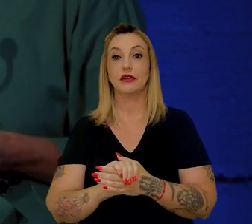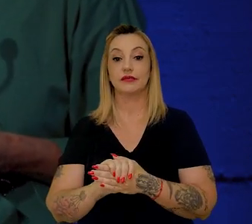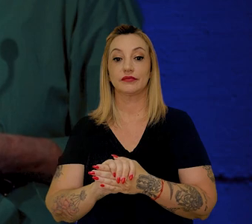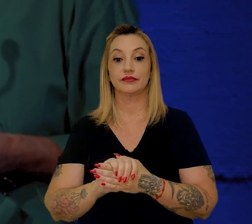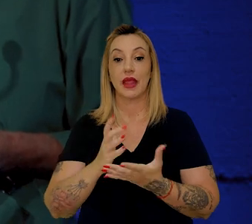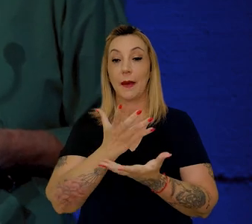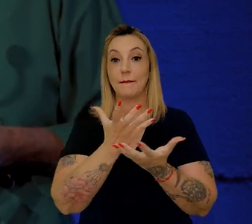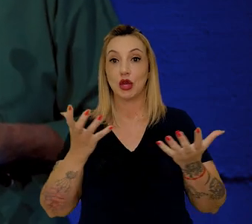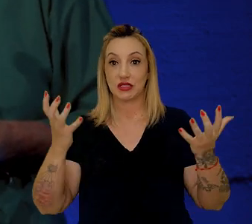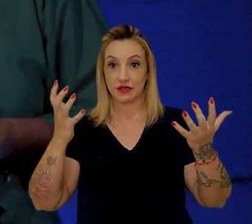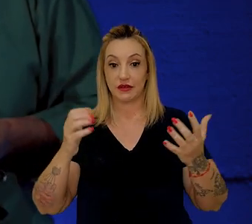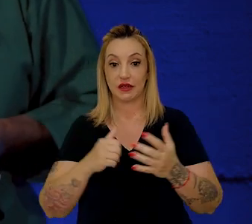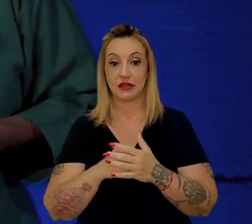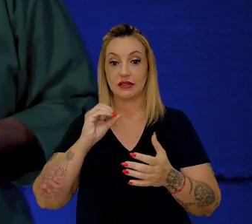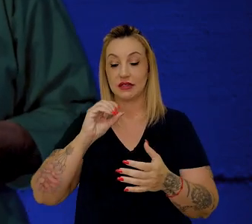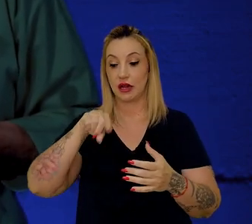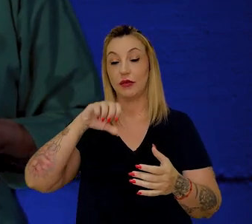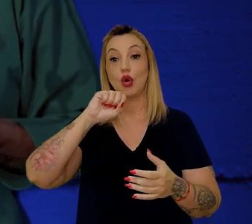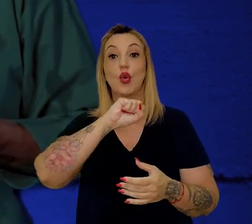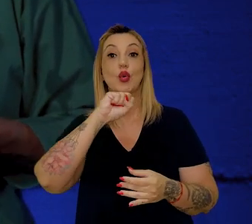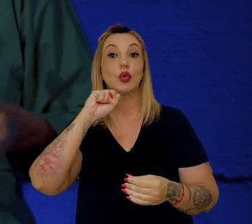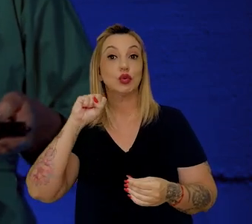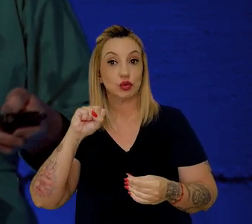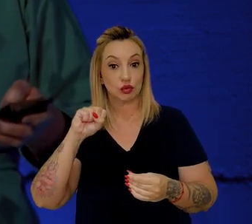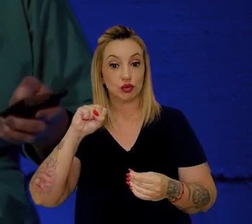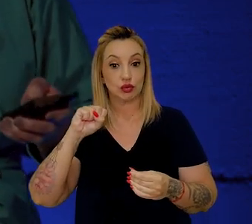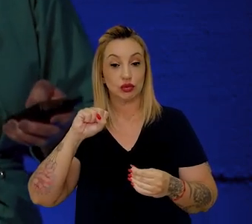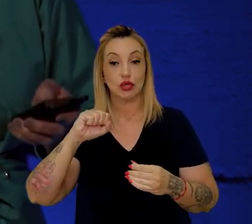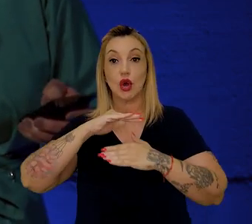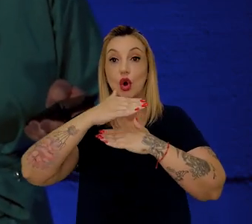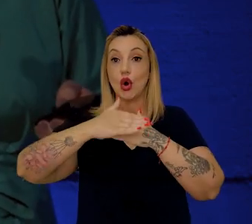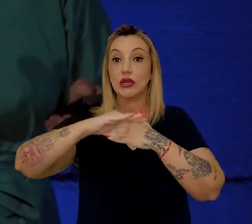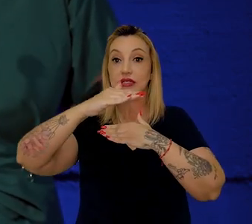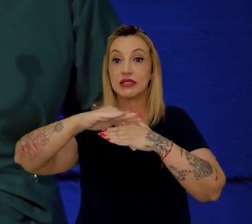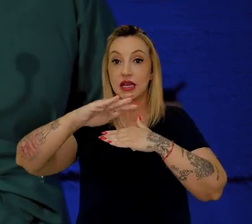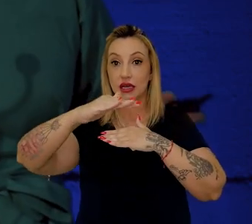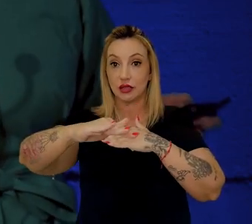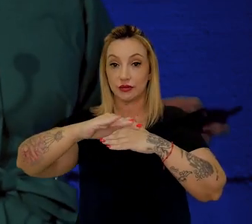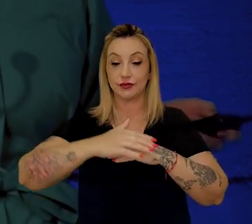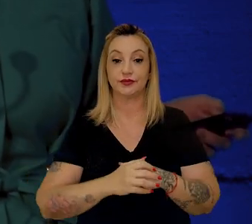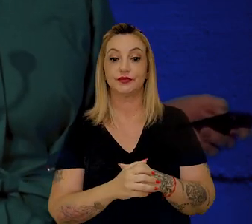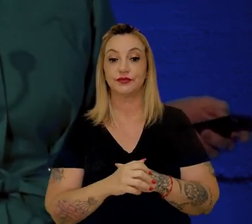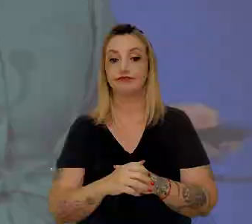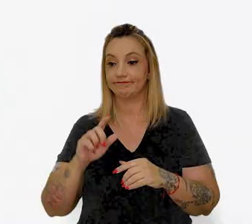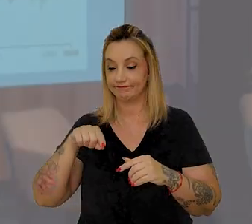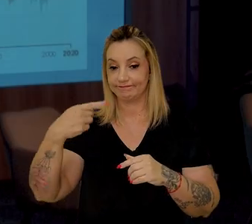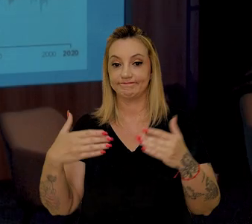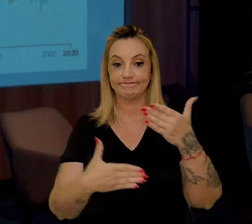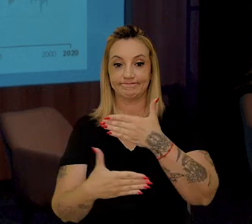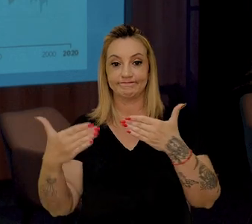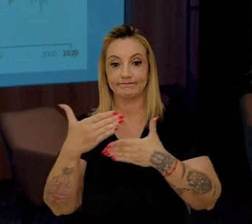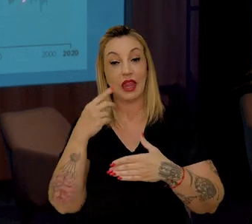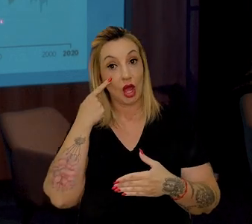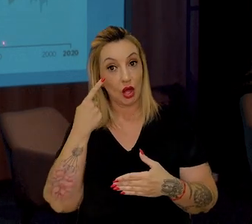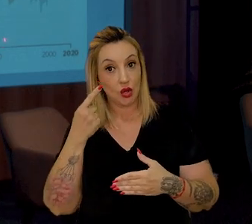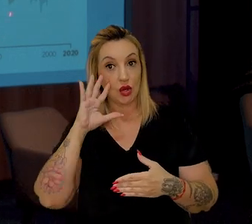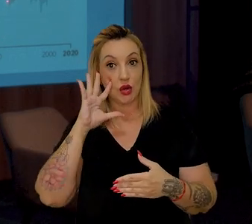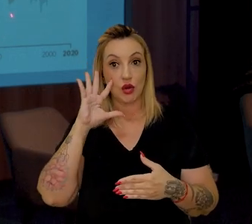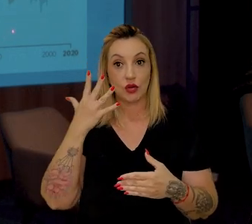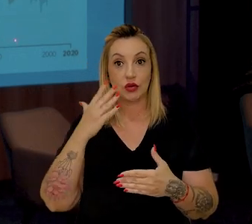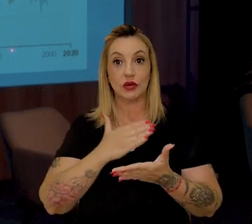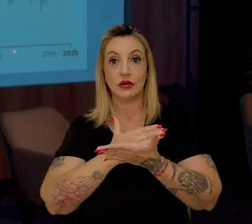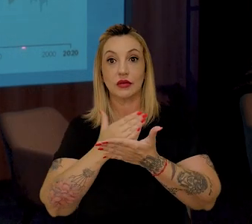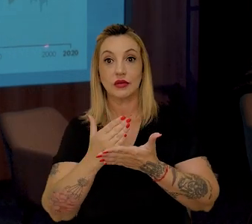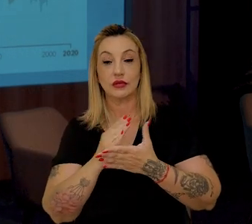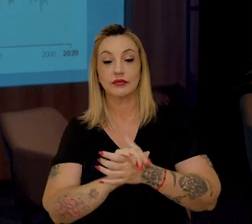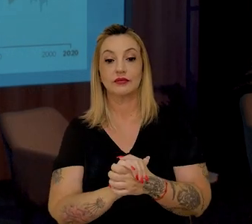atmosfera terrestre e z0 88 é sobre os oceanos passamos pro próximo mas olha o que que acontece a partir